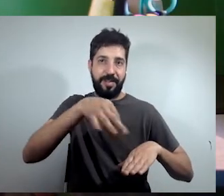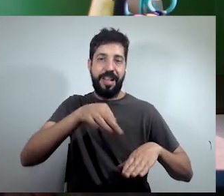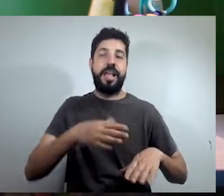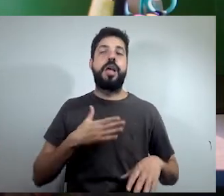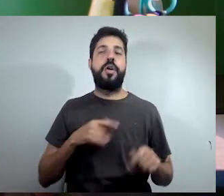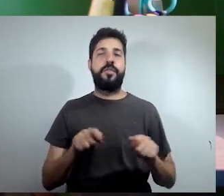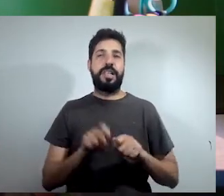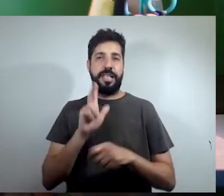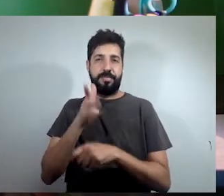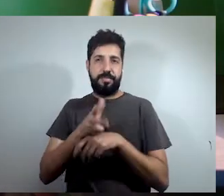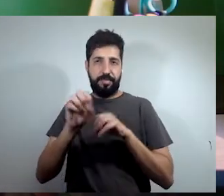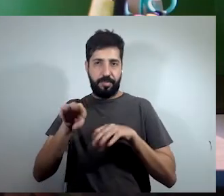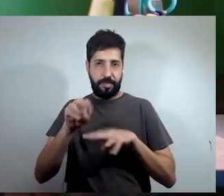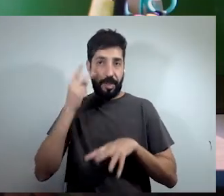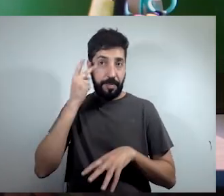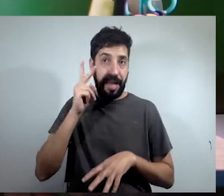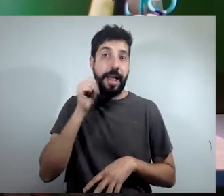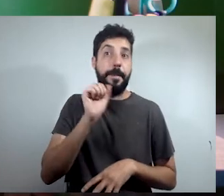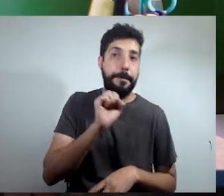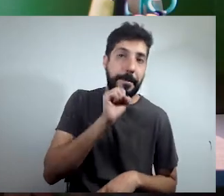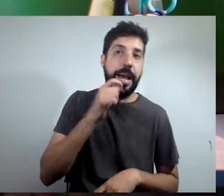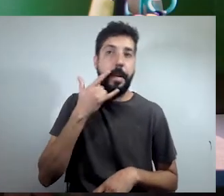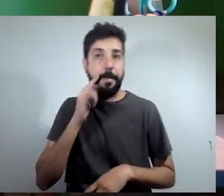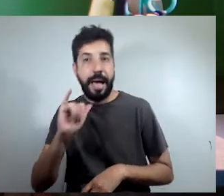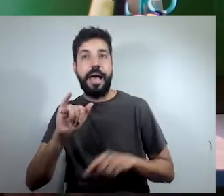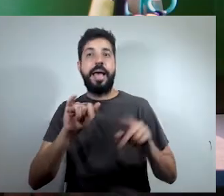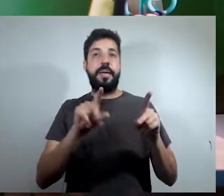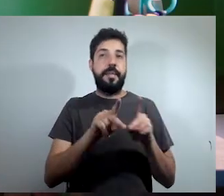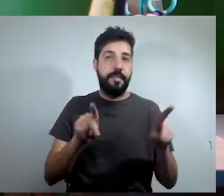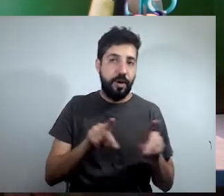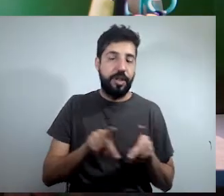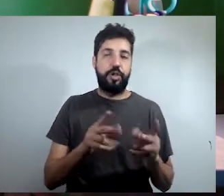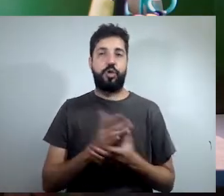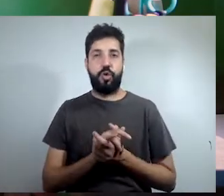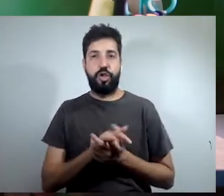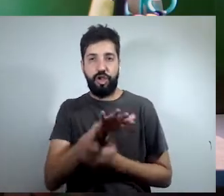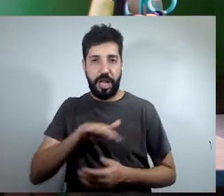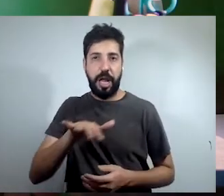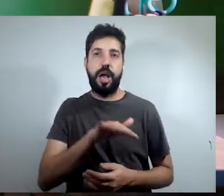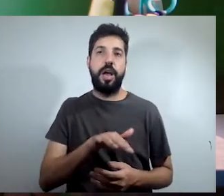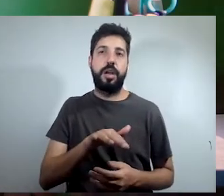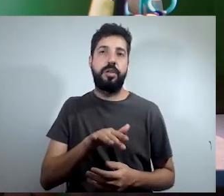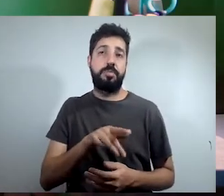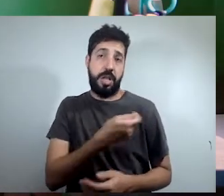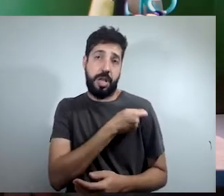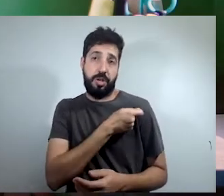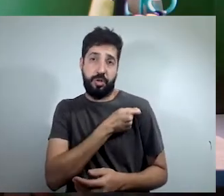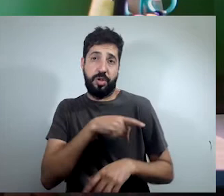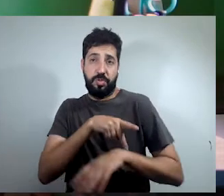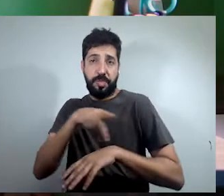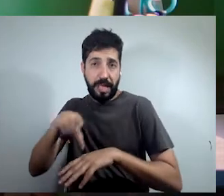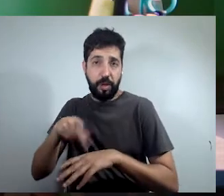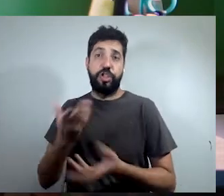fazendo essa videoaula para mães, pais, professores, professoras, estudantes de